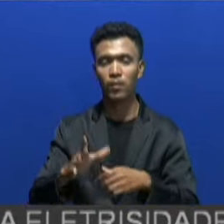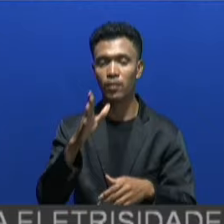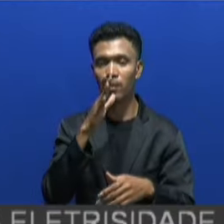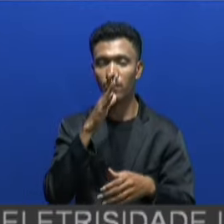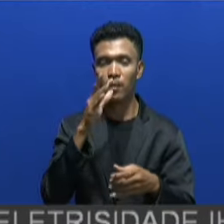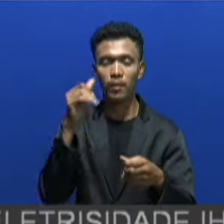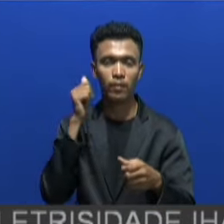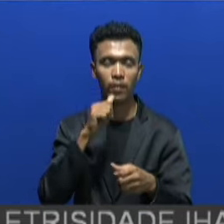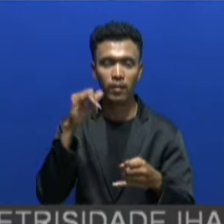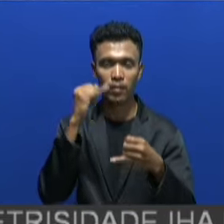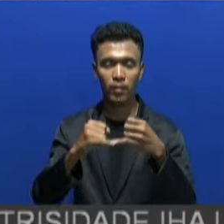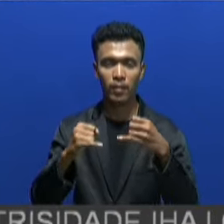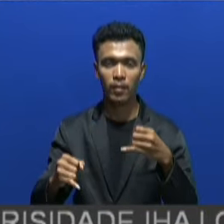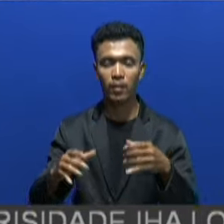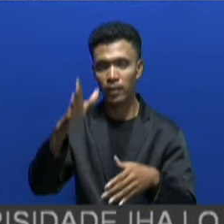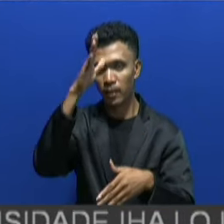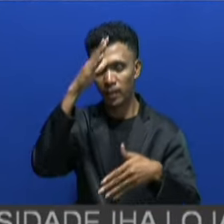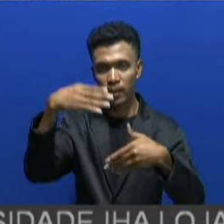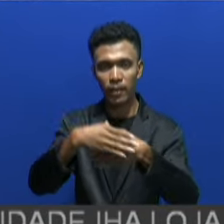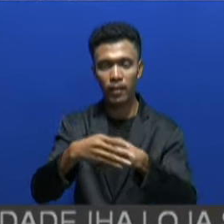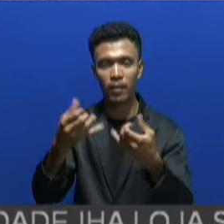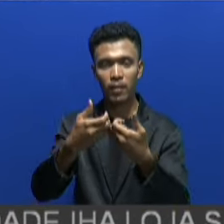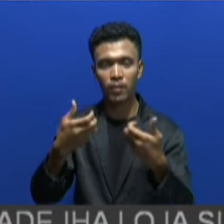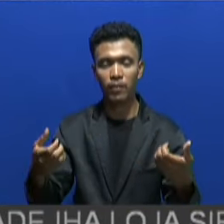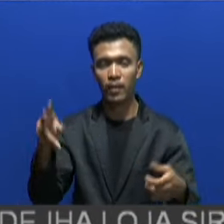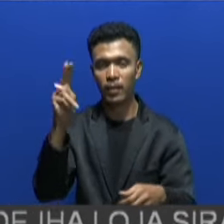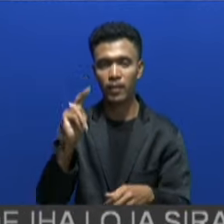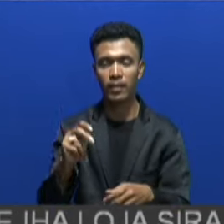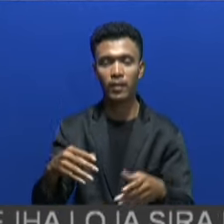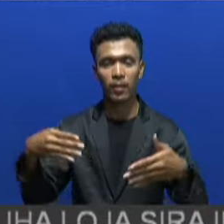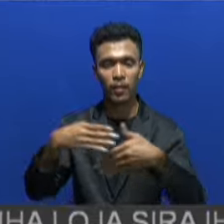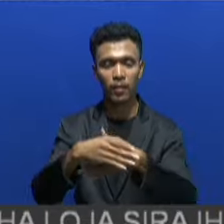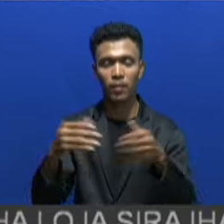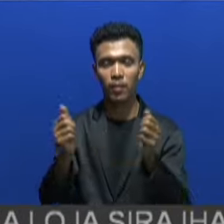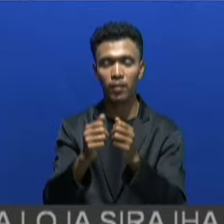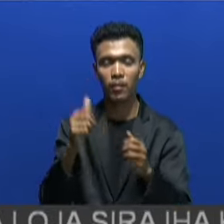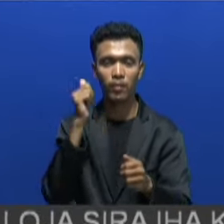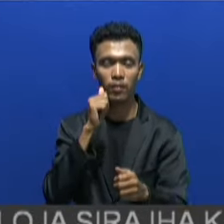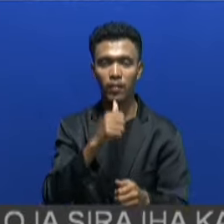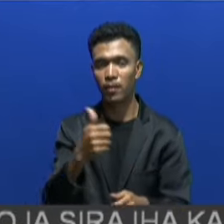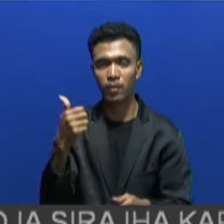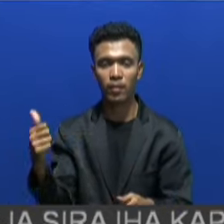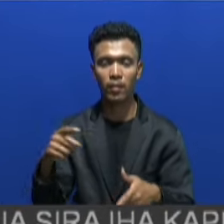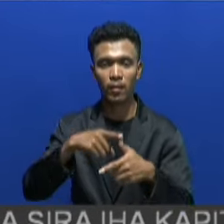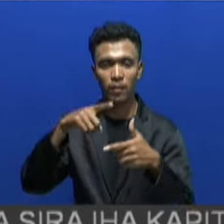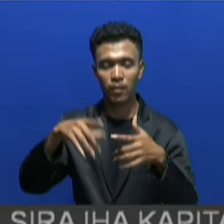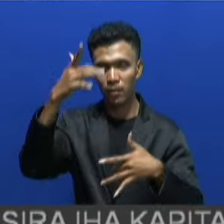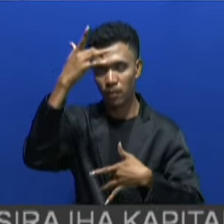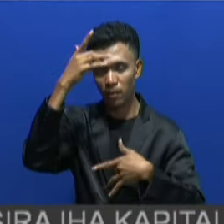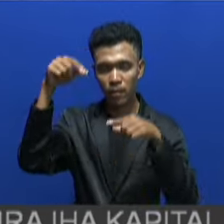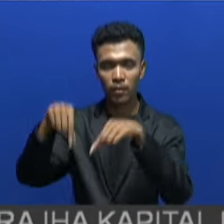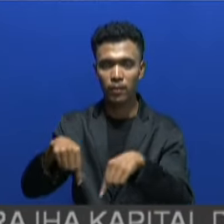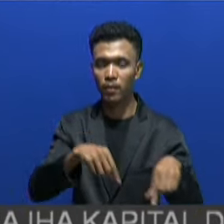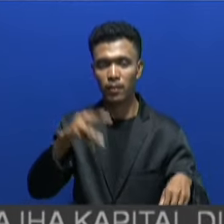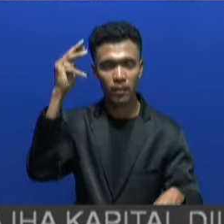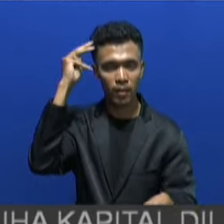husik nia, ho di ba cabin ho emasil. Minha hagona feta moras de sentimental. To in loro, ni moris mesa ko